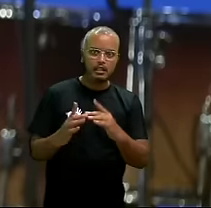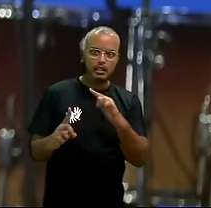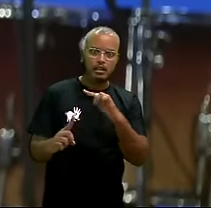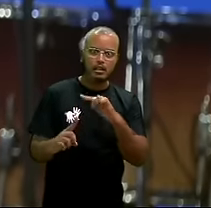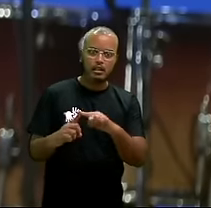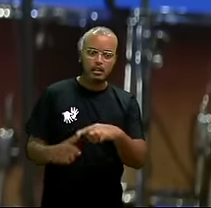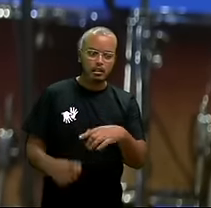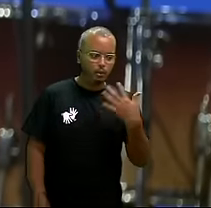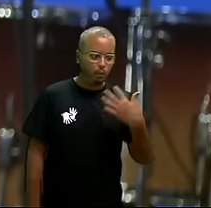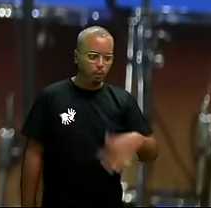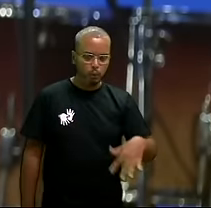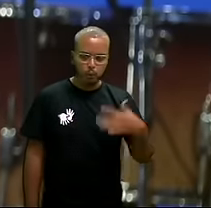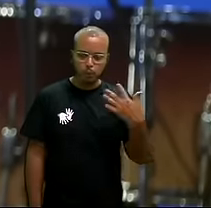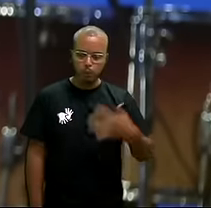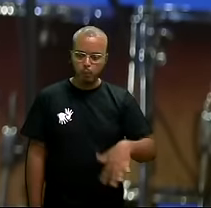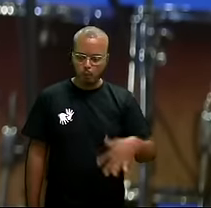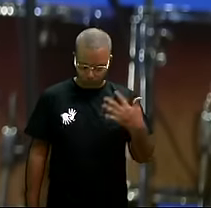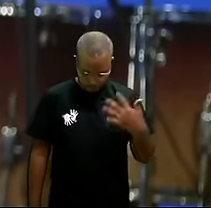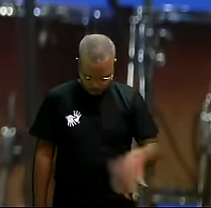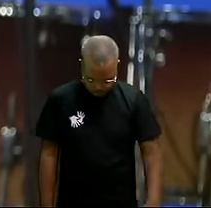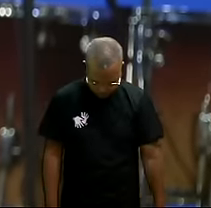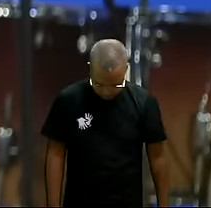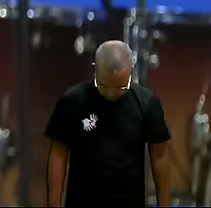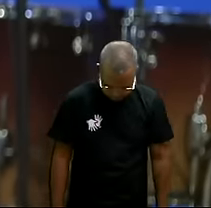visto gente na minha vida.